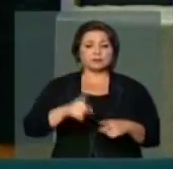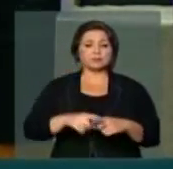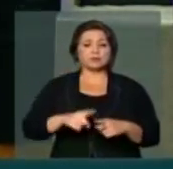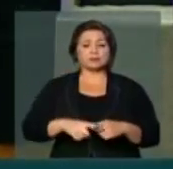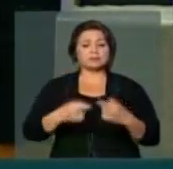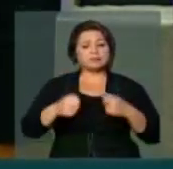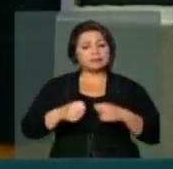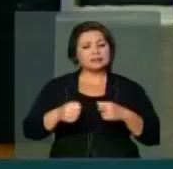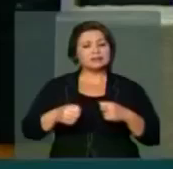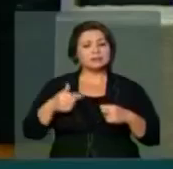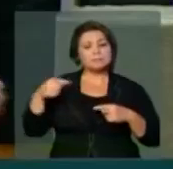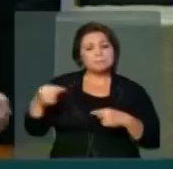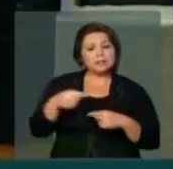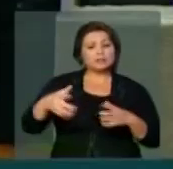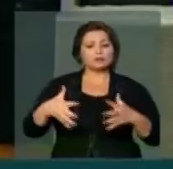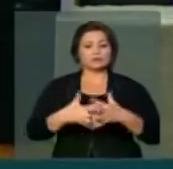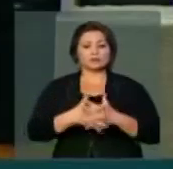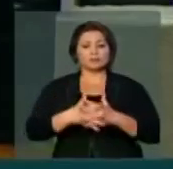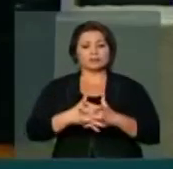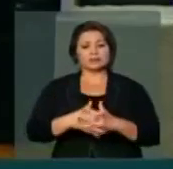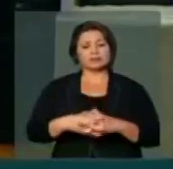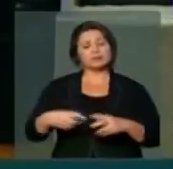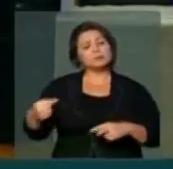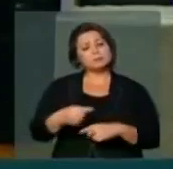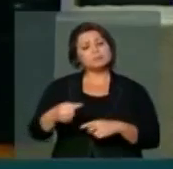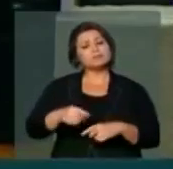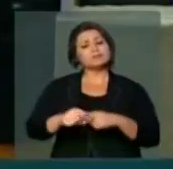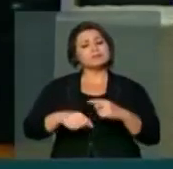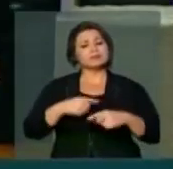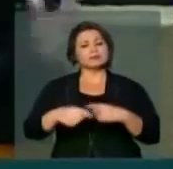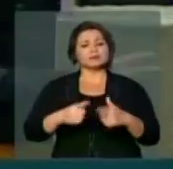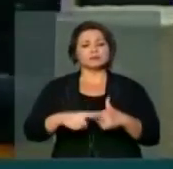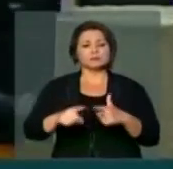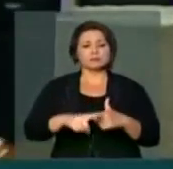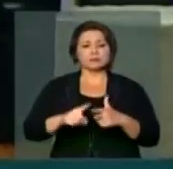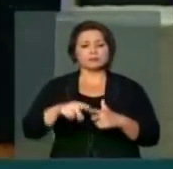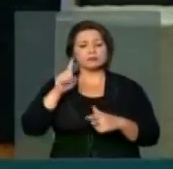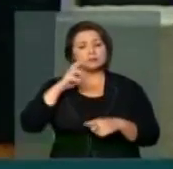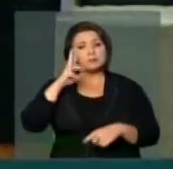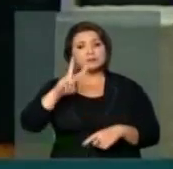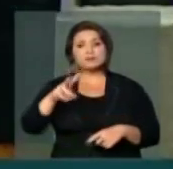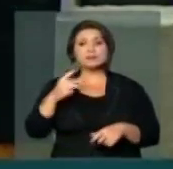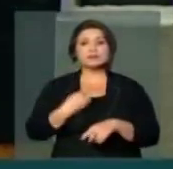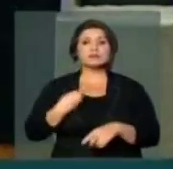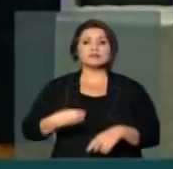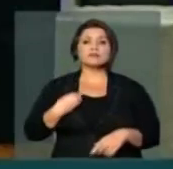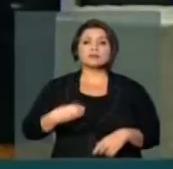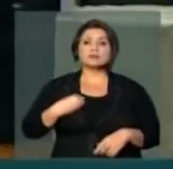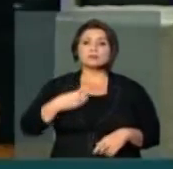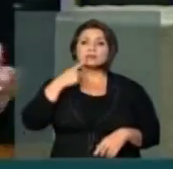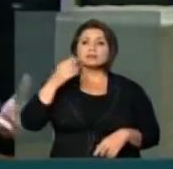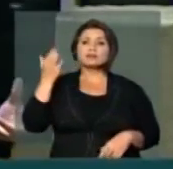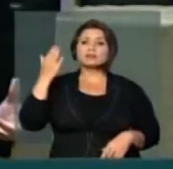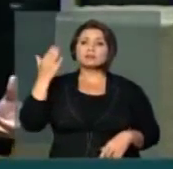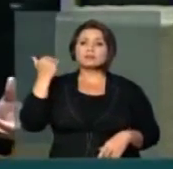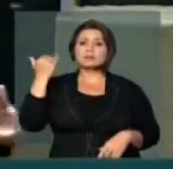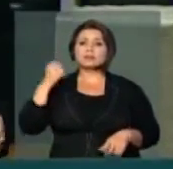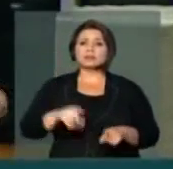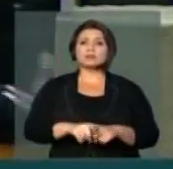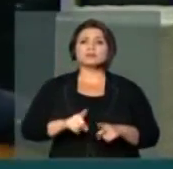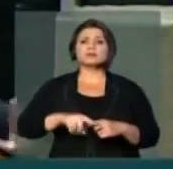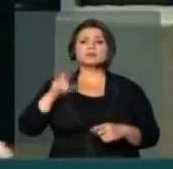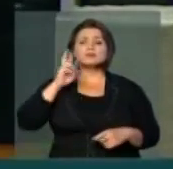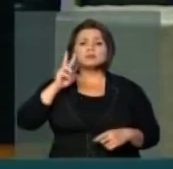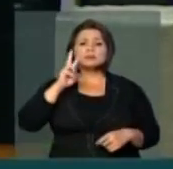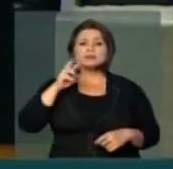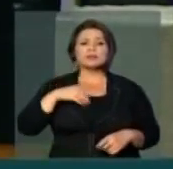menos política, é diminuir o tamanho da política, como a gente viveu num período recente da nossa